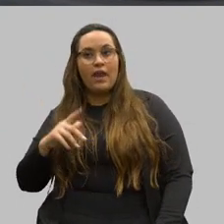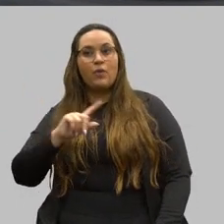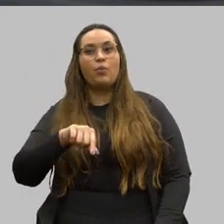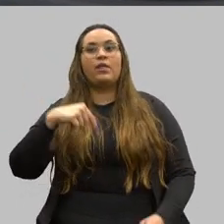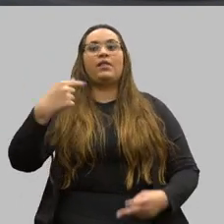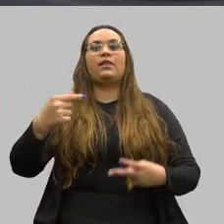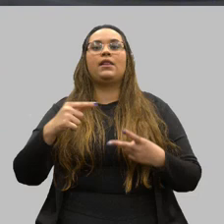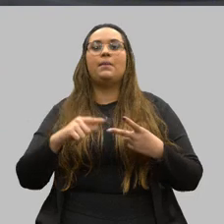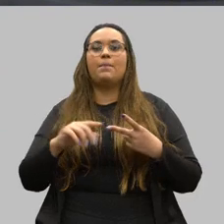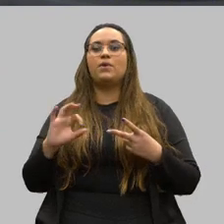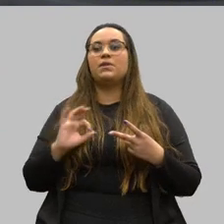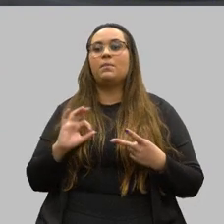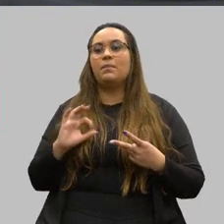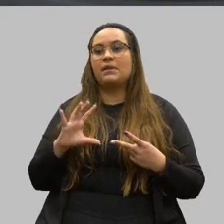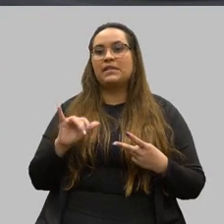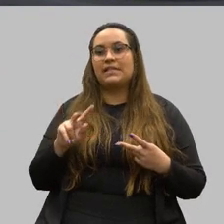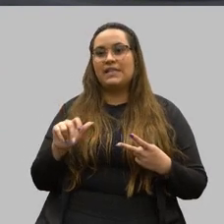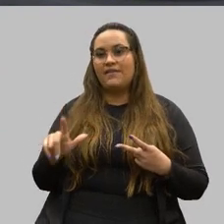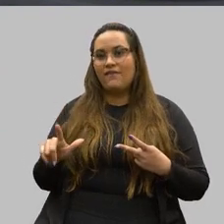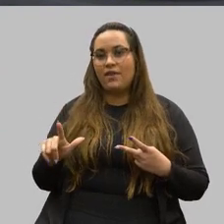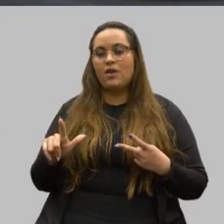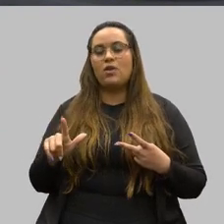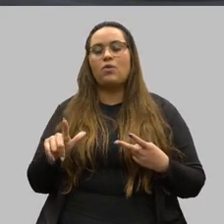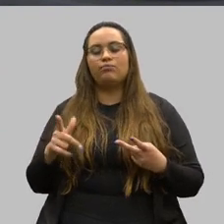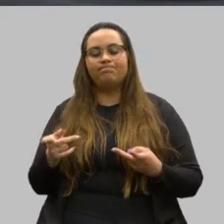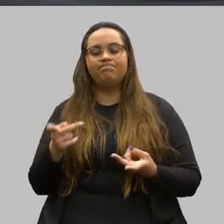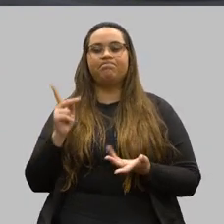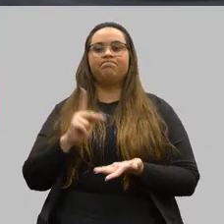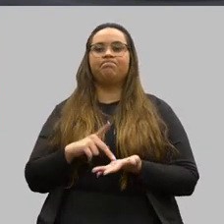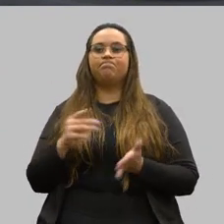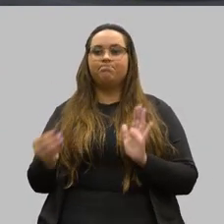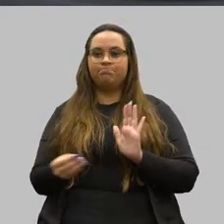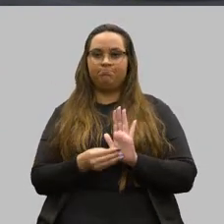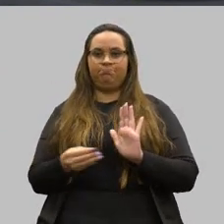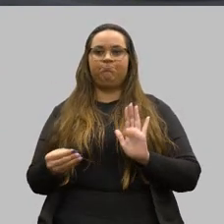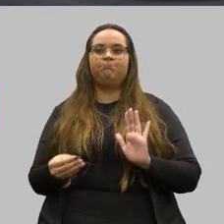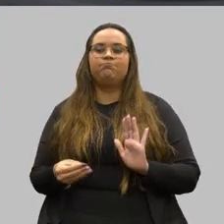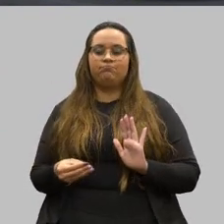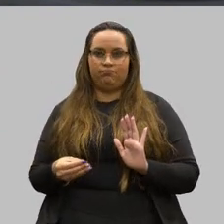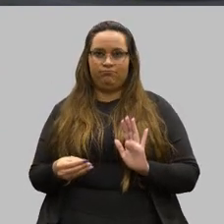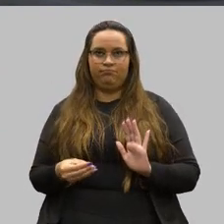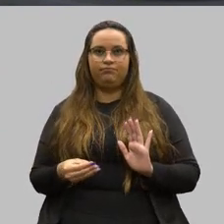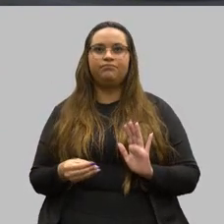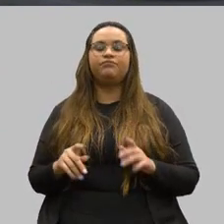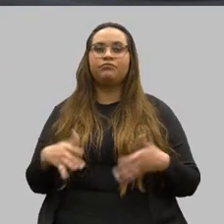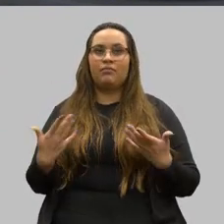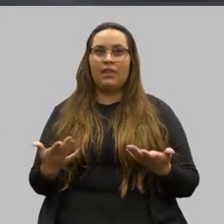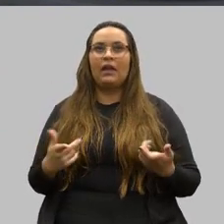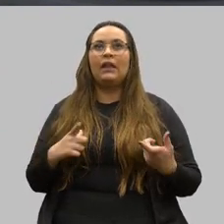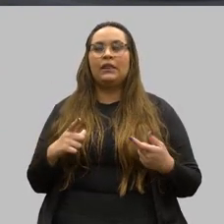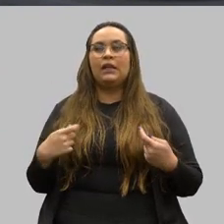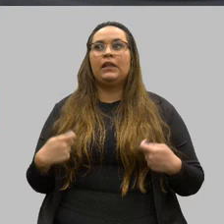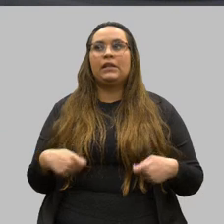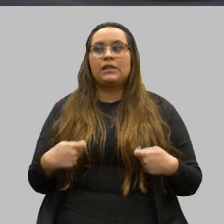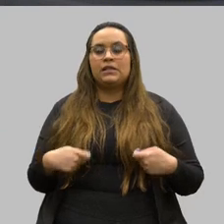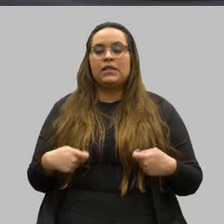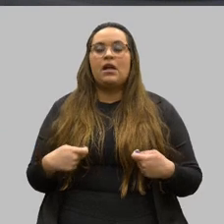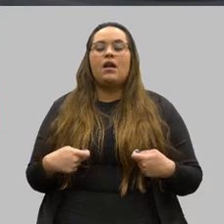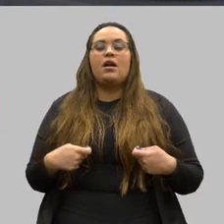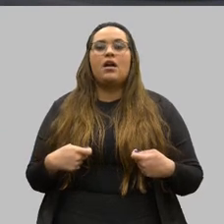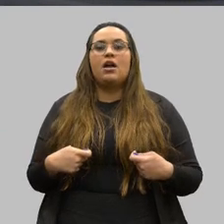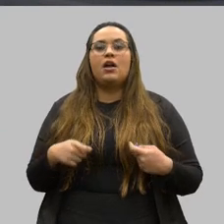Civil que determinou exatamente eh ali a necessidade de intervenção